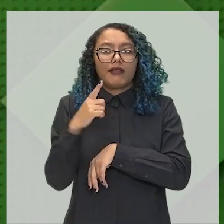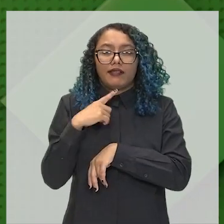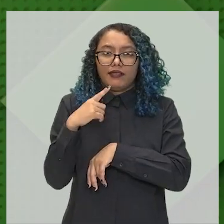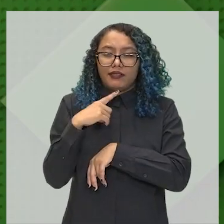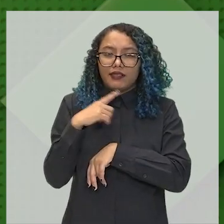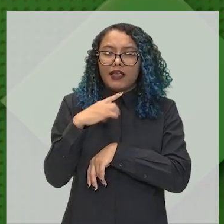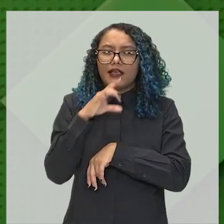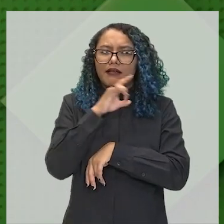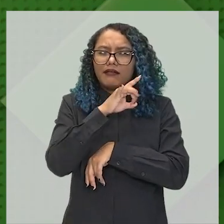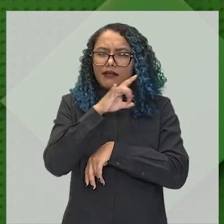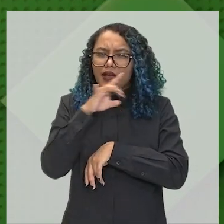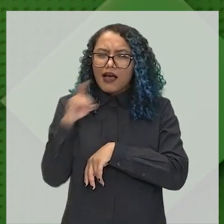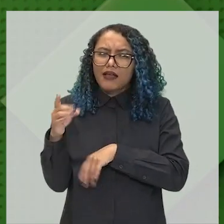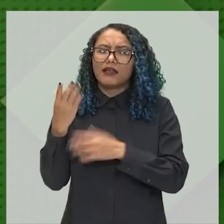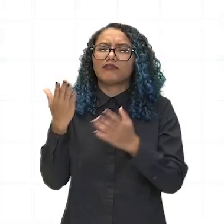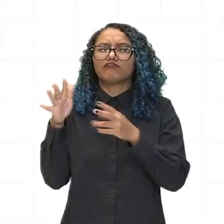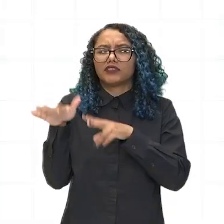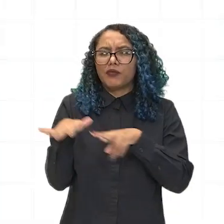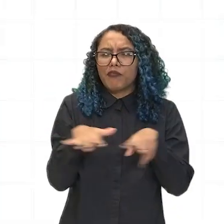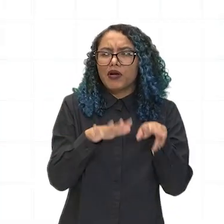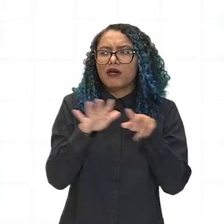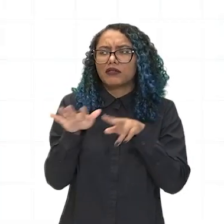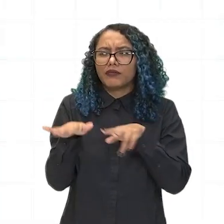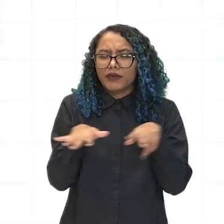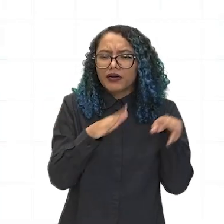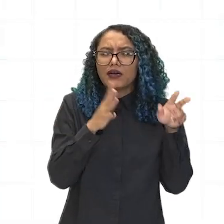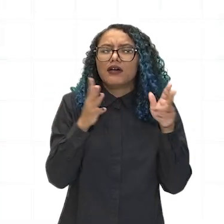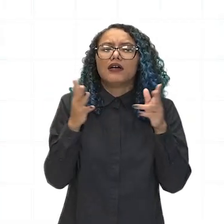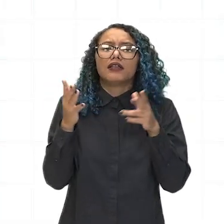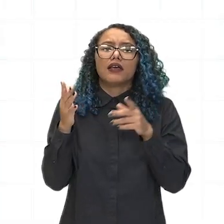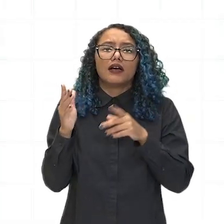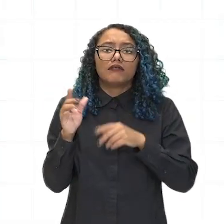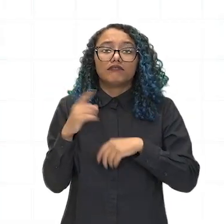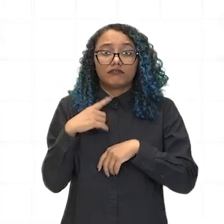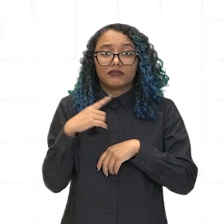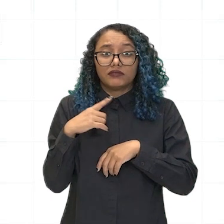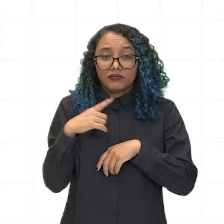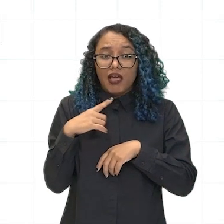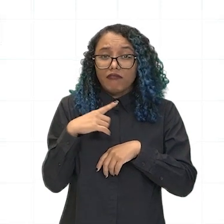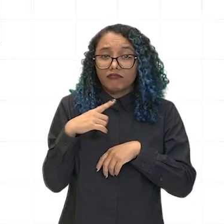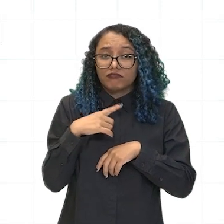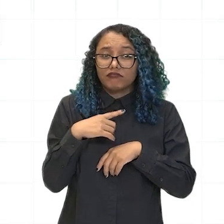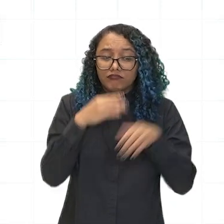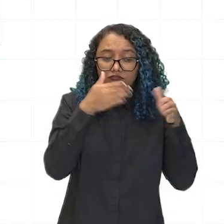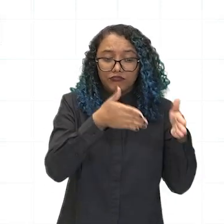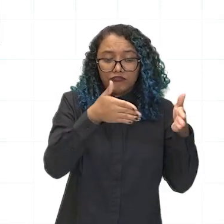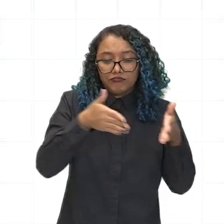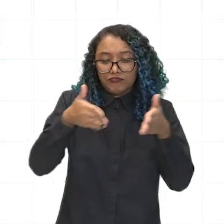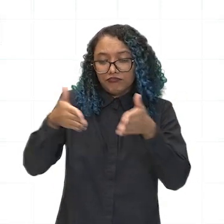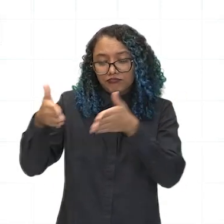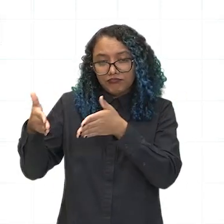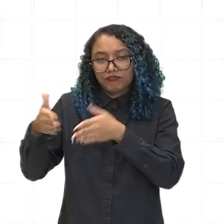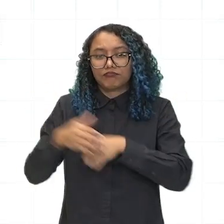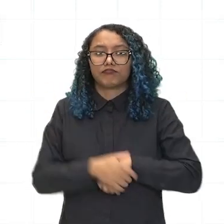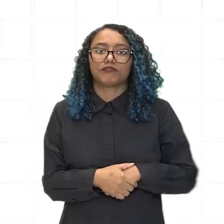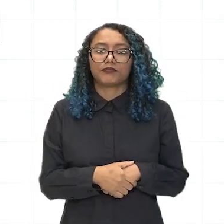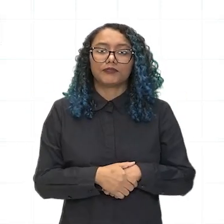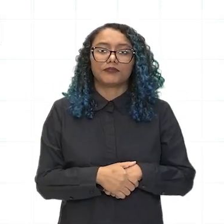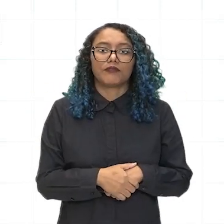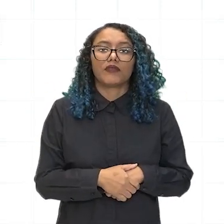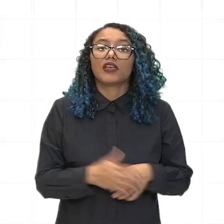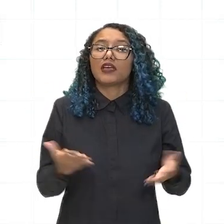a cada conjunto de dias, né, nós temos essas várias fases e que nós vamos